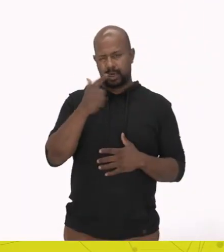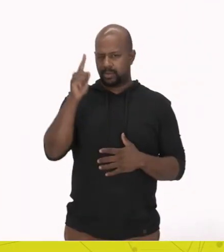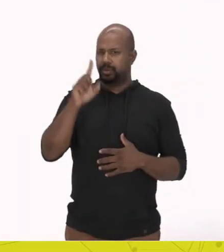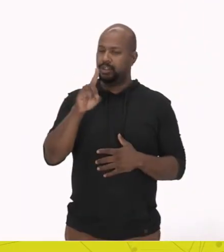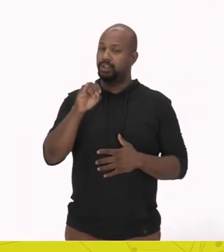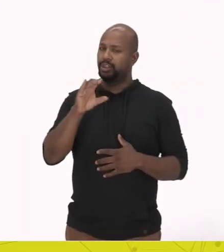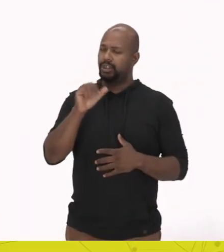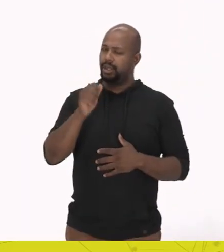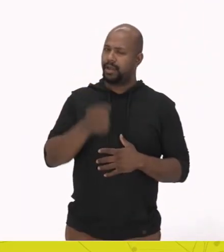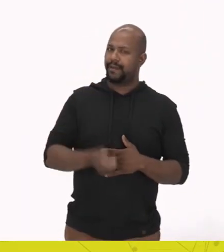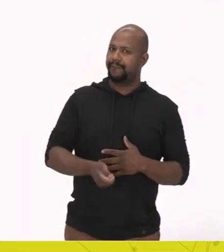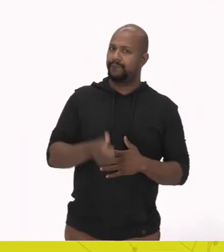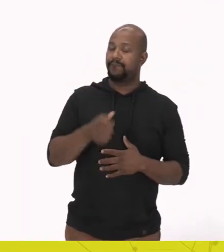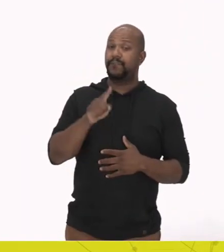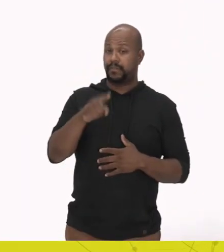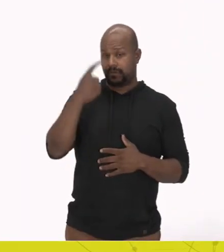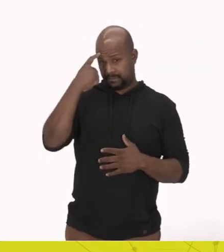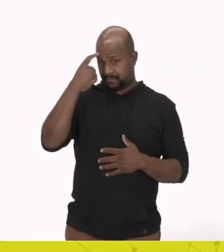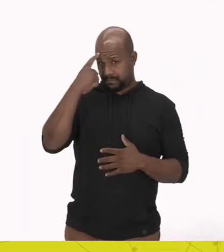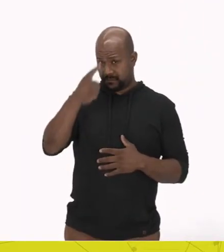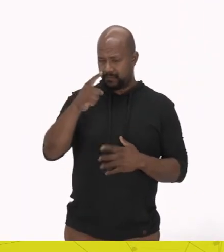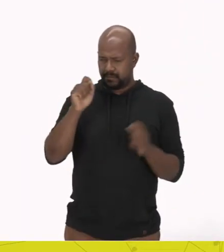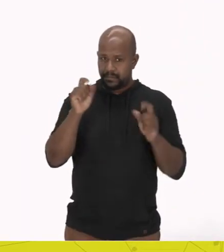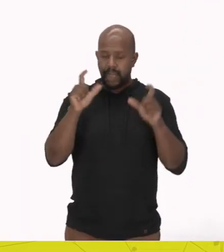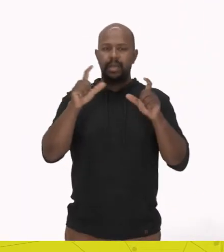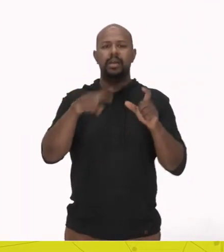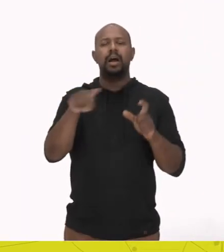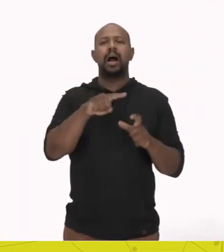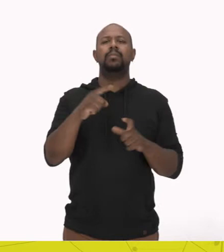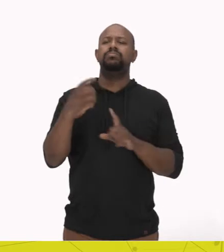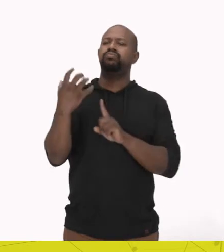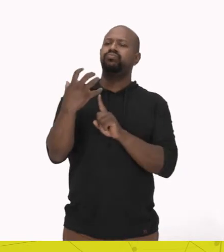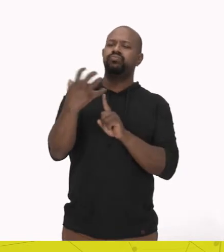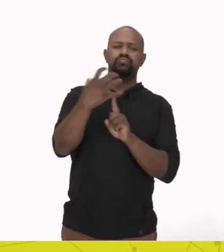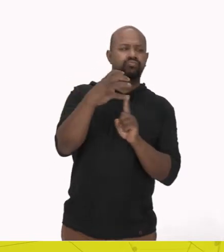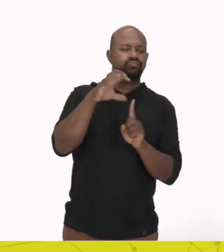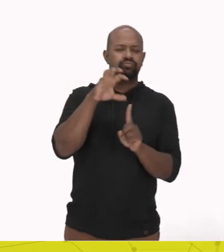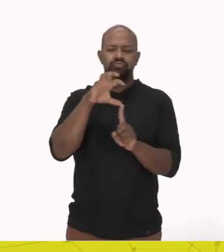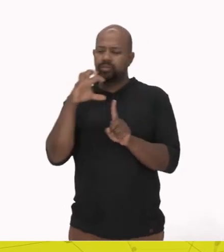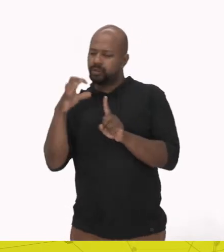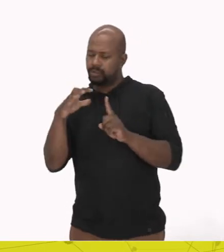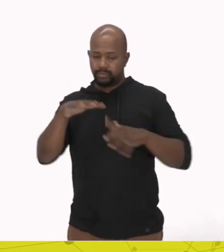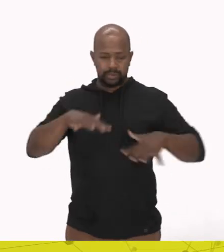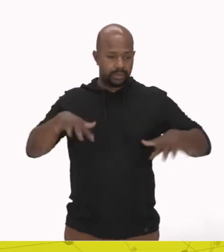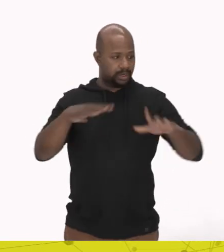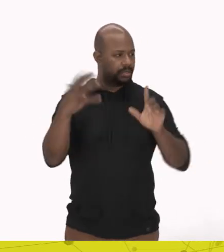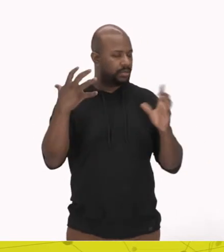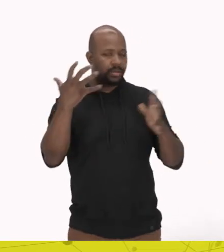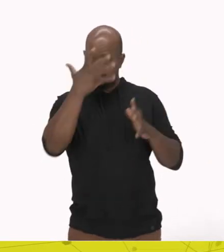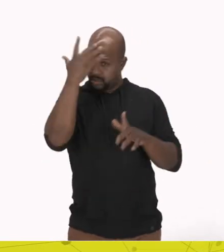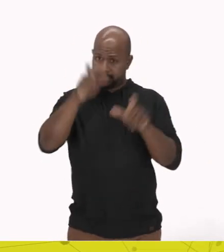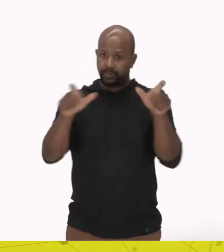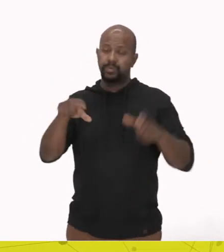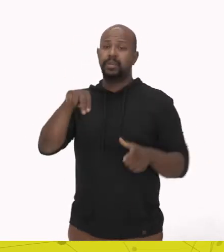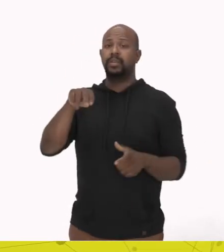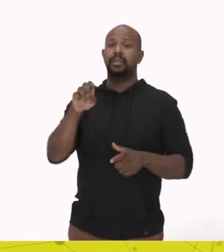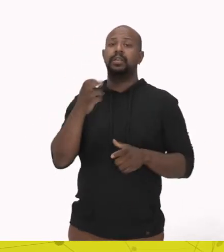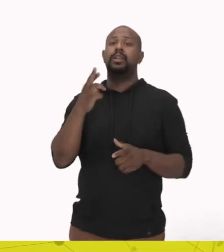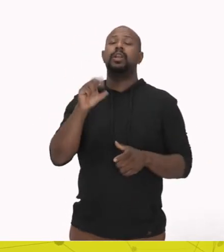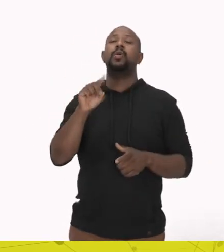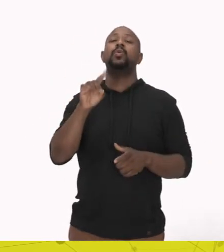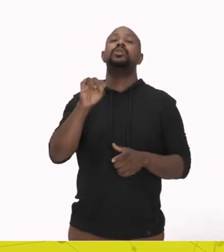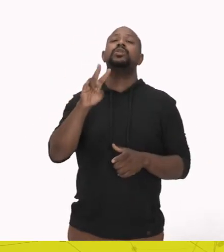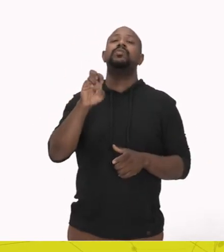Mais uma dica que eu quero dar é você ficar atento aos estímulos do ambiente com a presença de